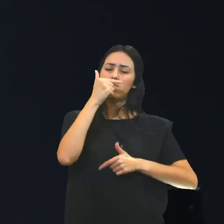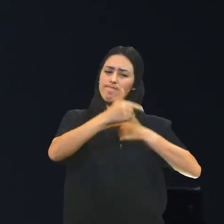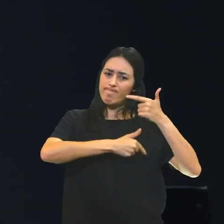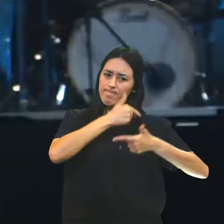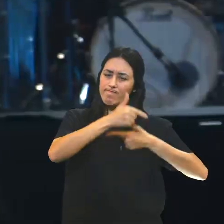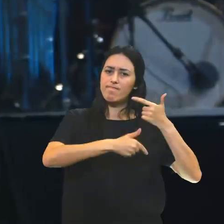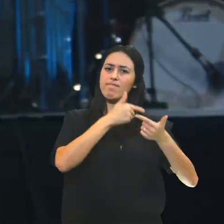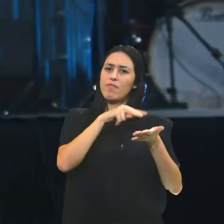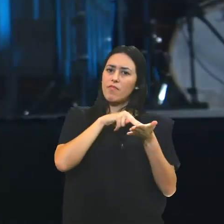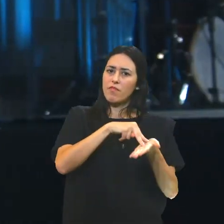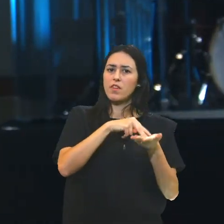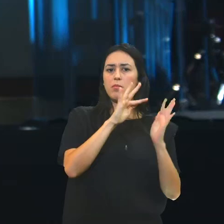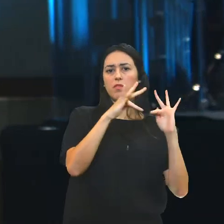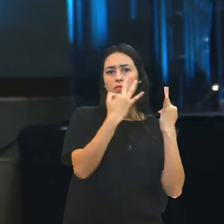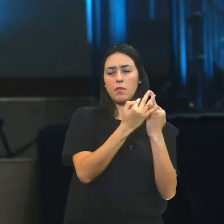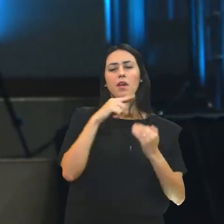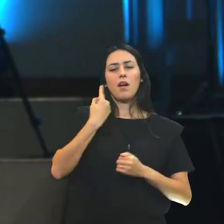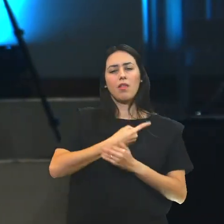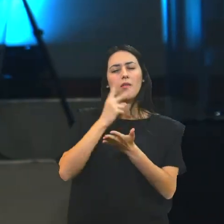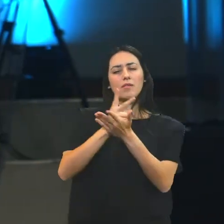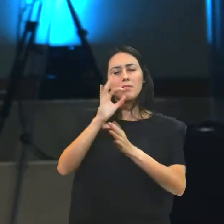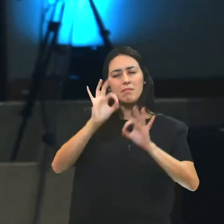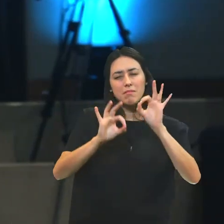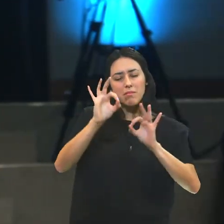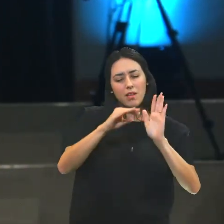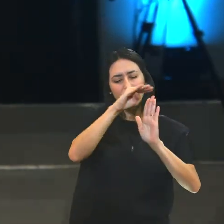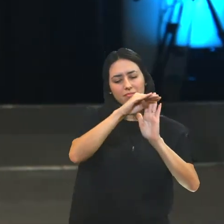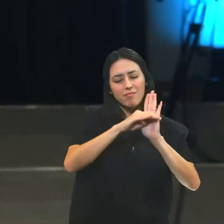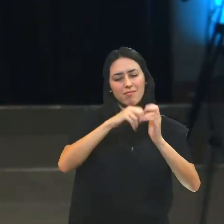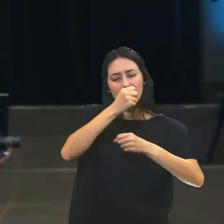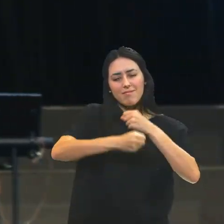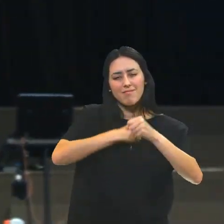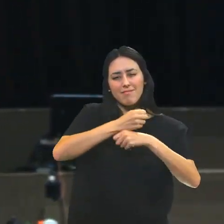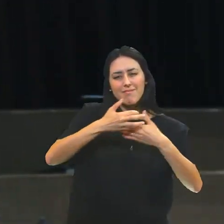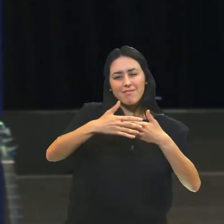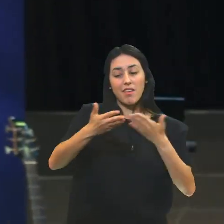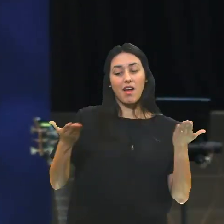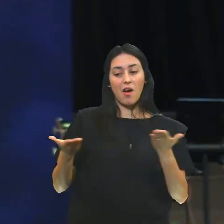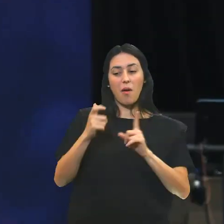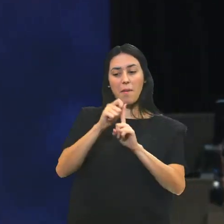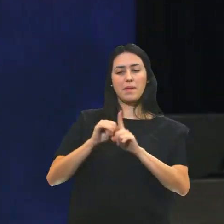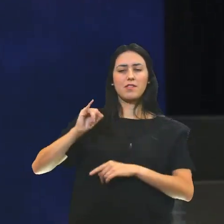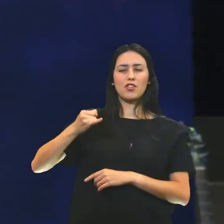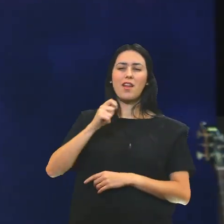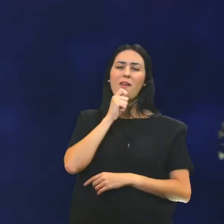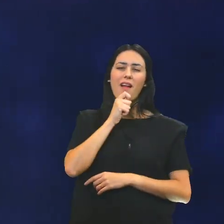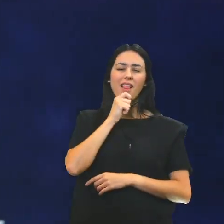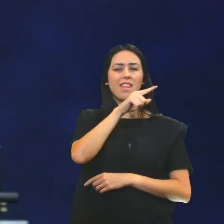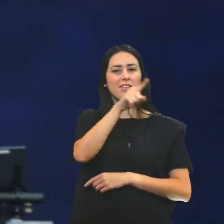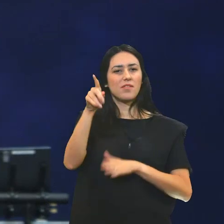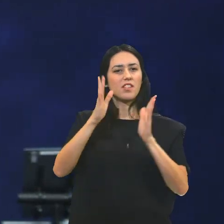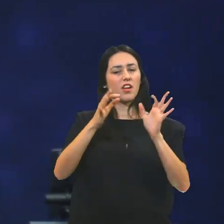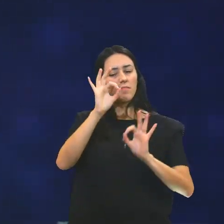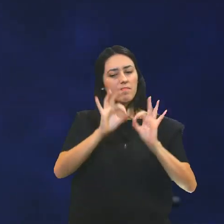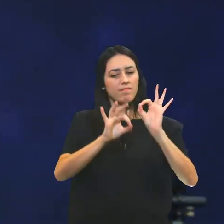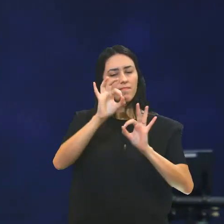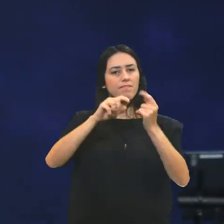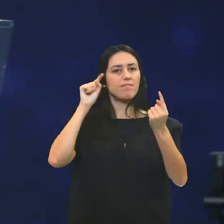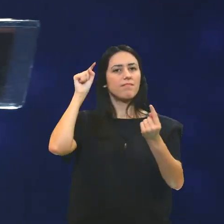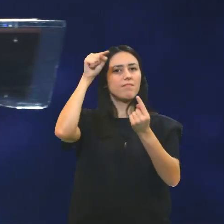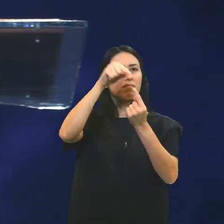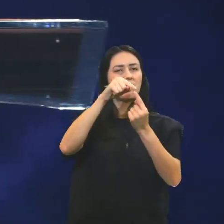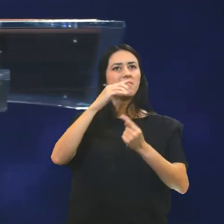faz planos para o ano, não é verdade? Você começa lá, nós estamos em janeiro ainda, você deve ter feito alguns planos, objetivos,